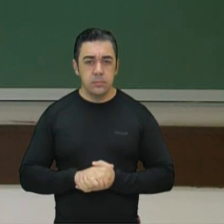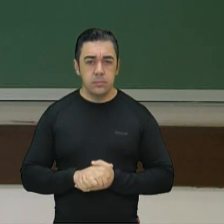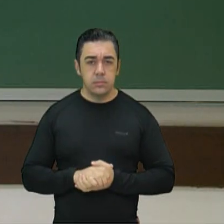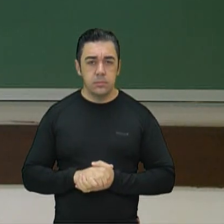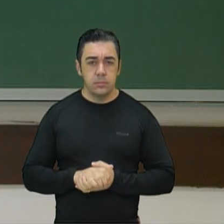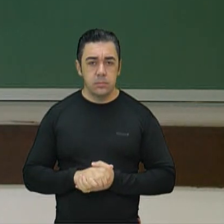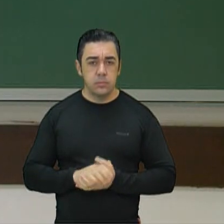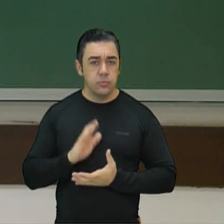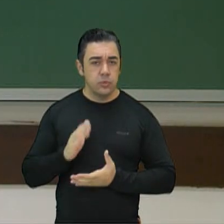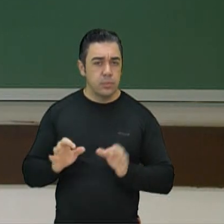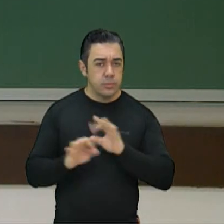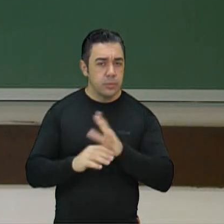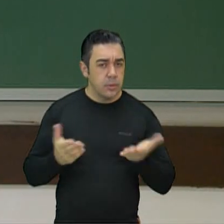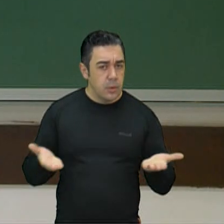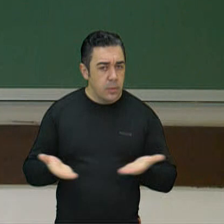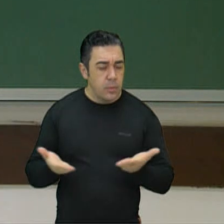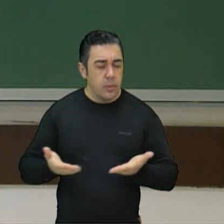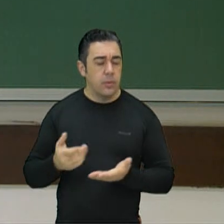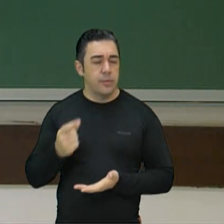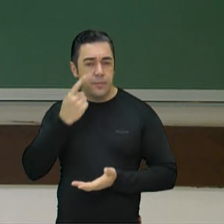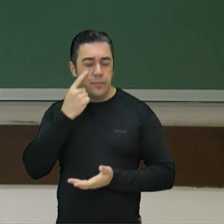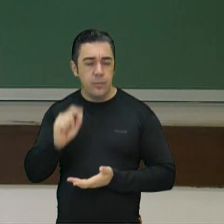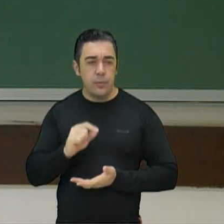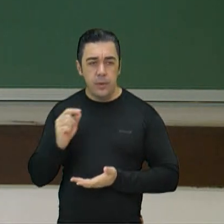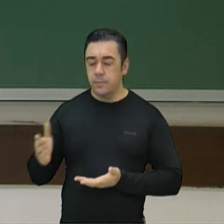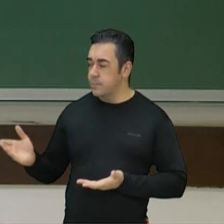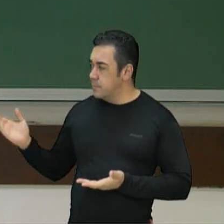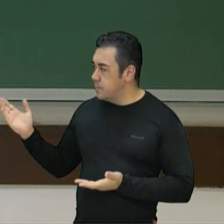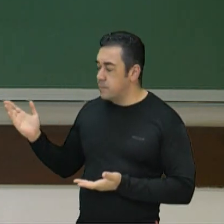Então, feito isso, nós vamos aqui passar